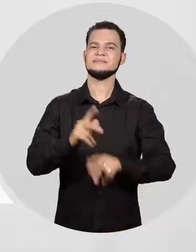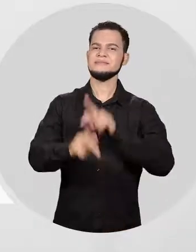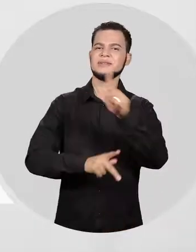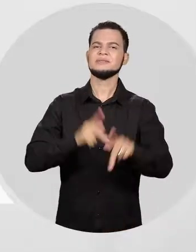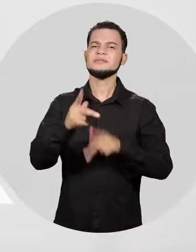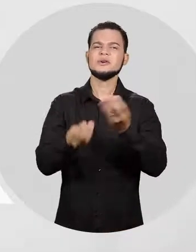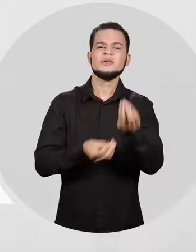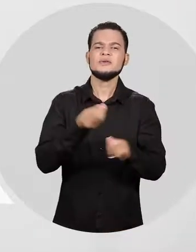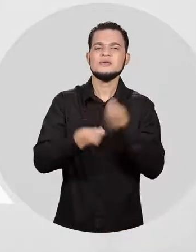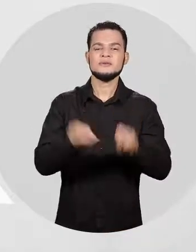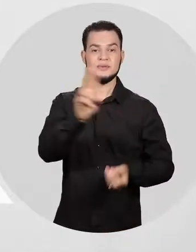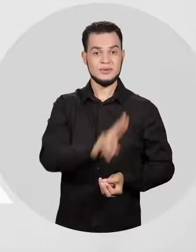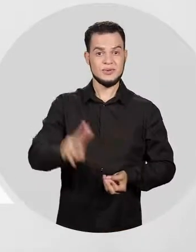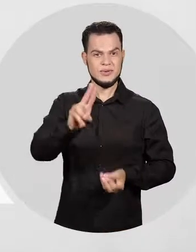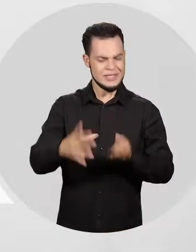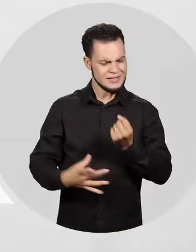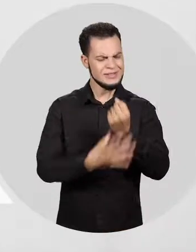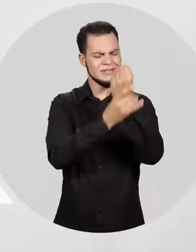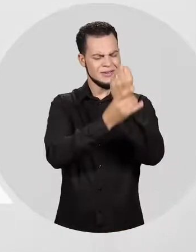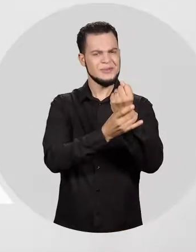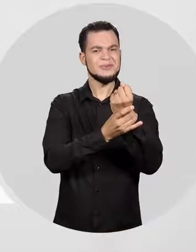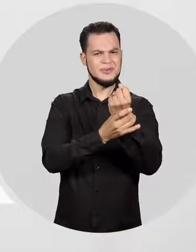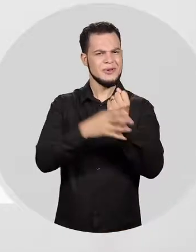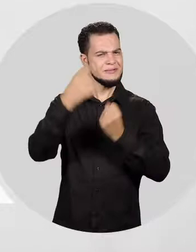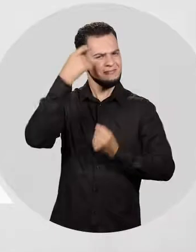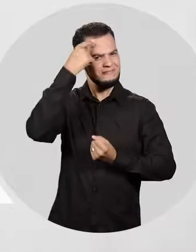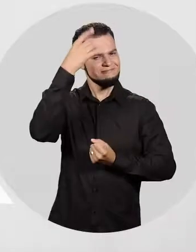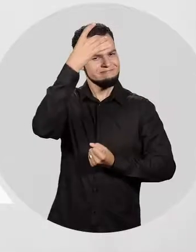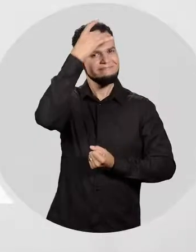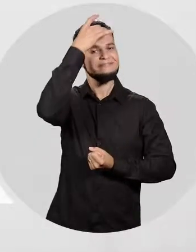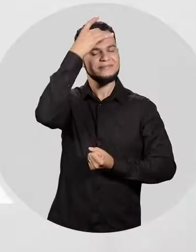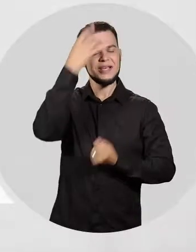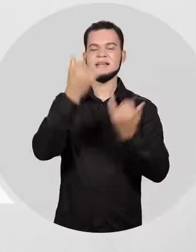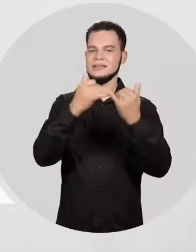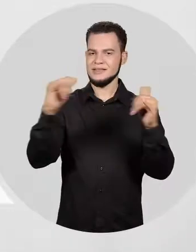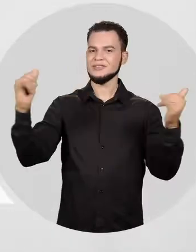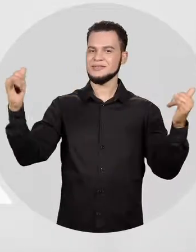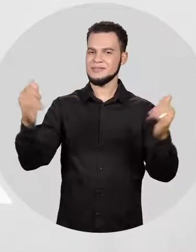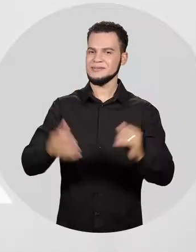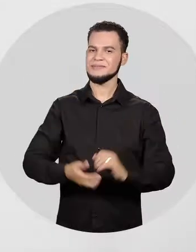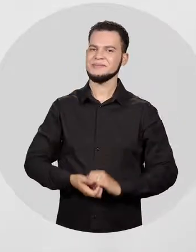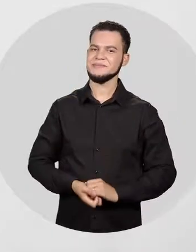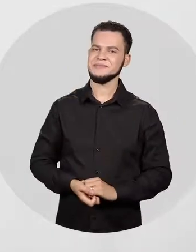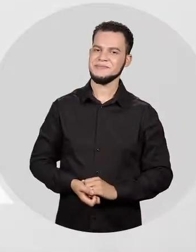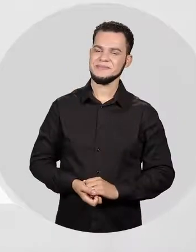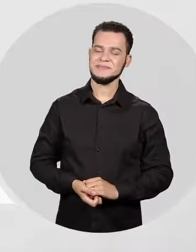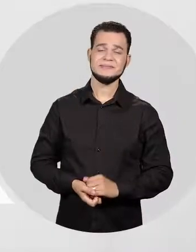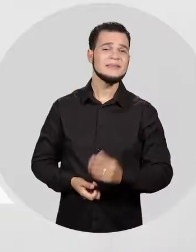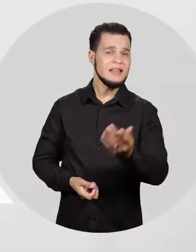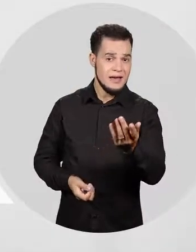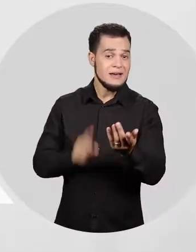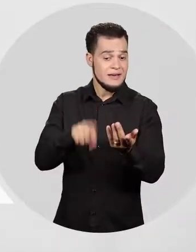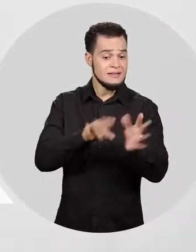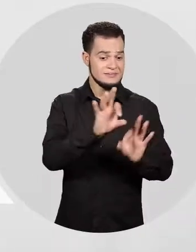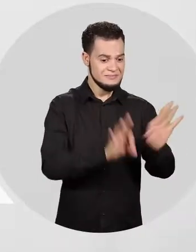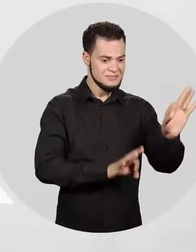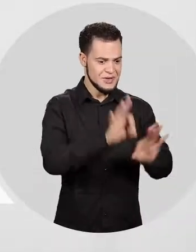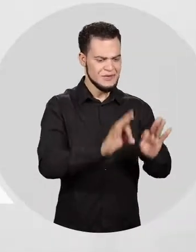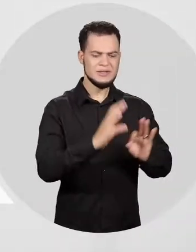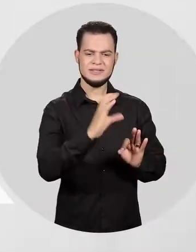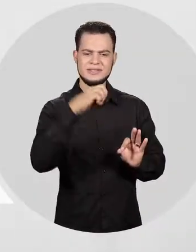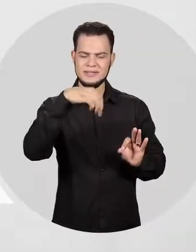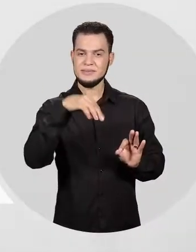uso eficiente e seguro da energia para a conservação dos recursos naturais. Promovido pela